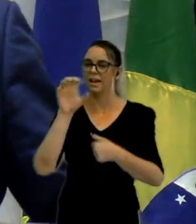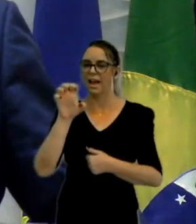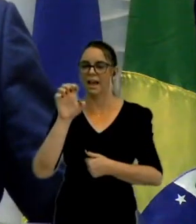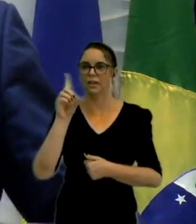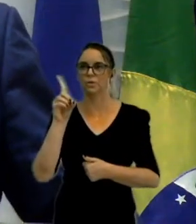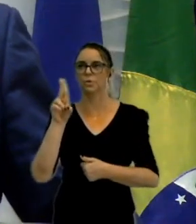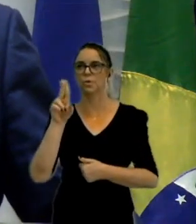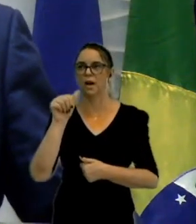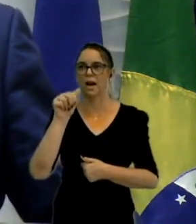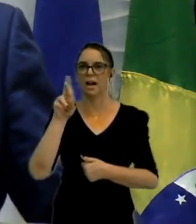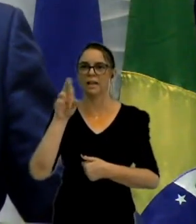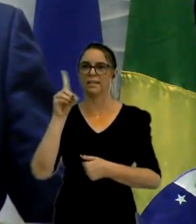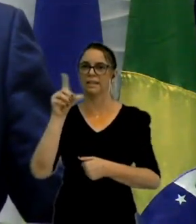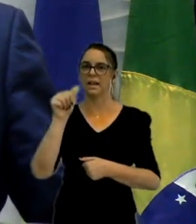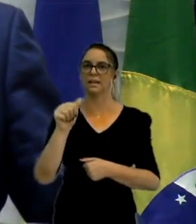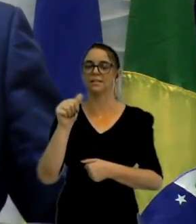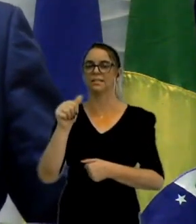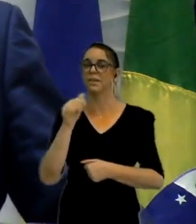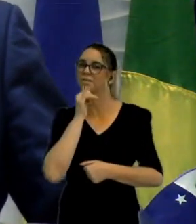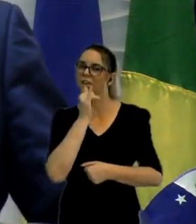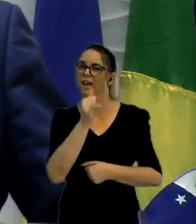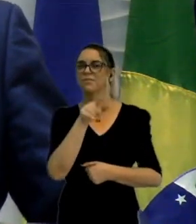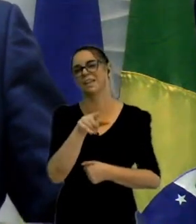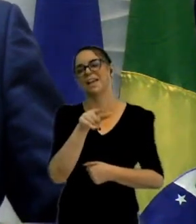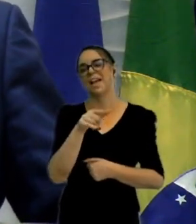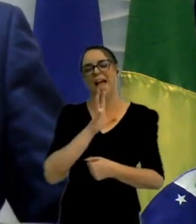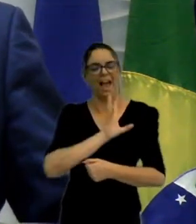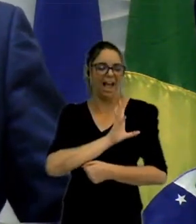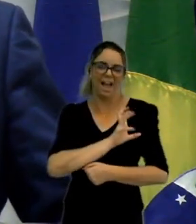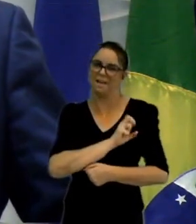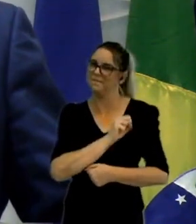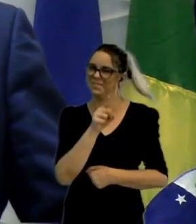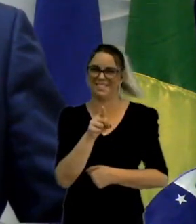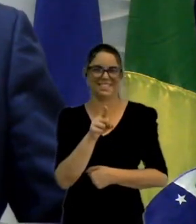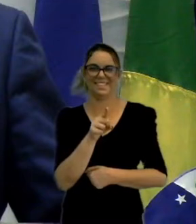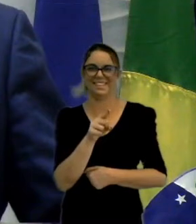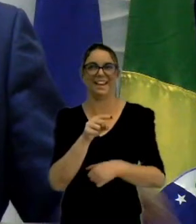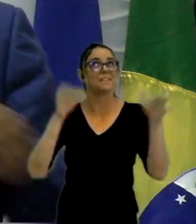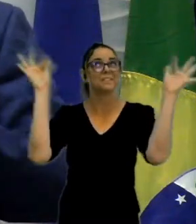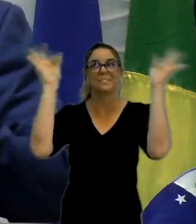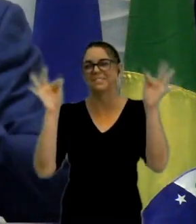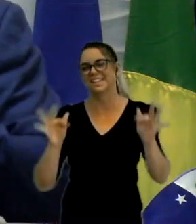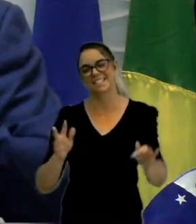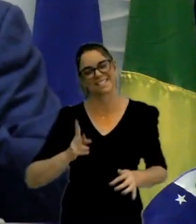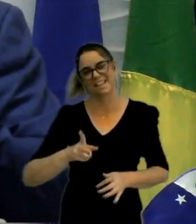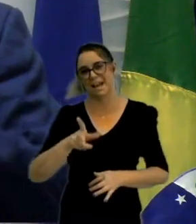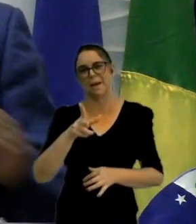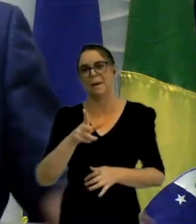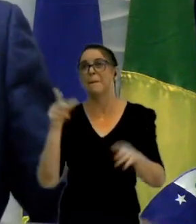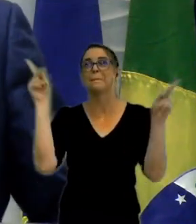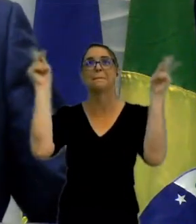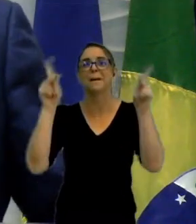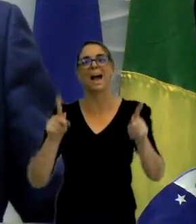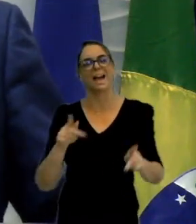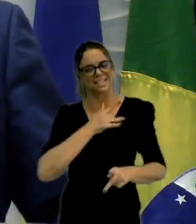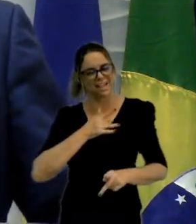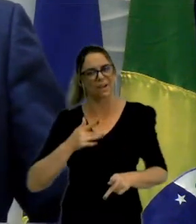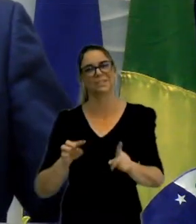Quero dizer à minha filha que eu amo ela muito e desejo muita felicidade, muita paz e